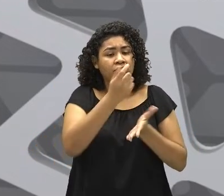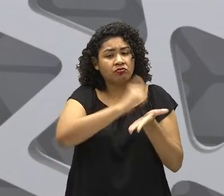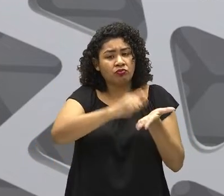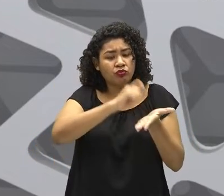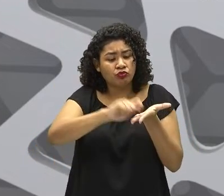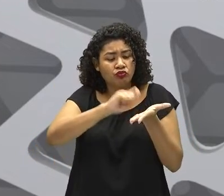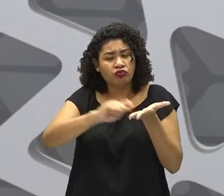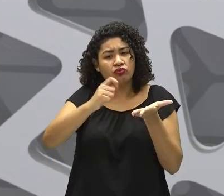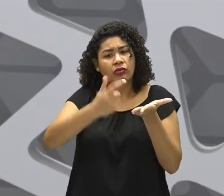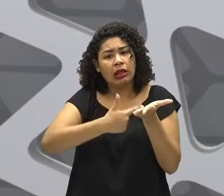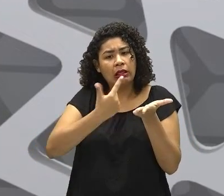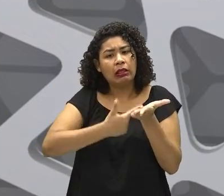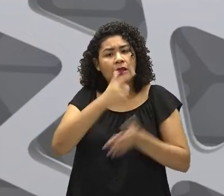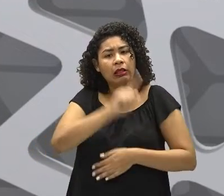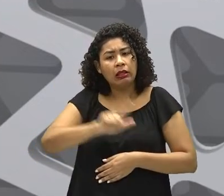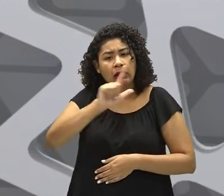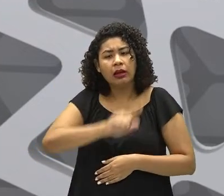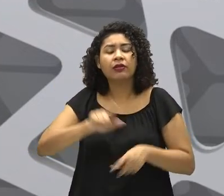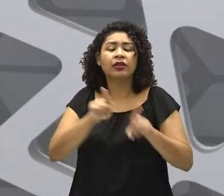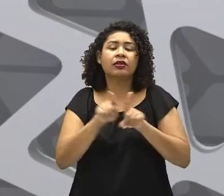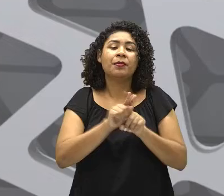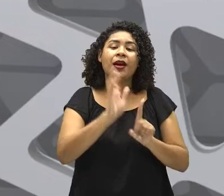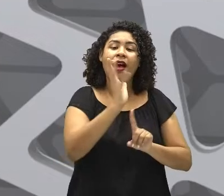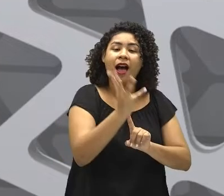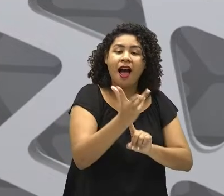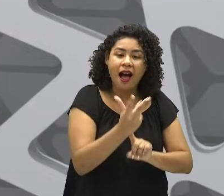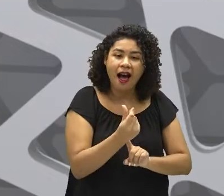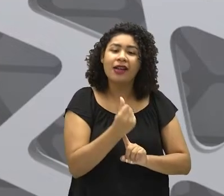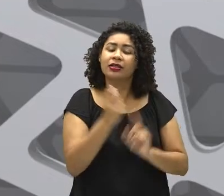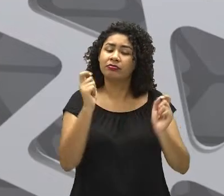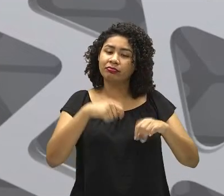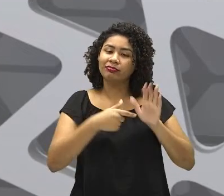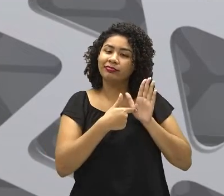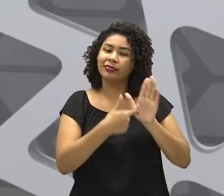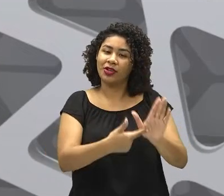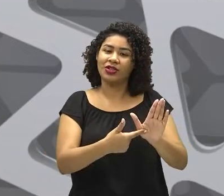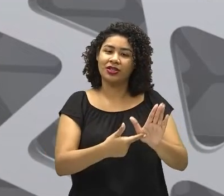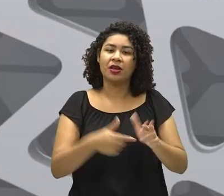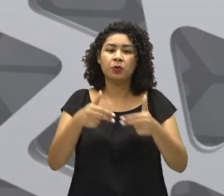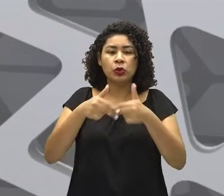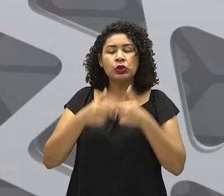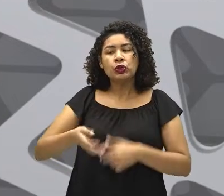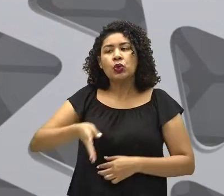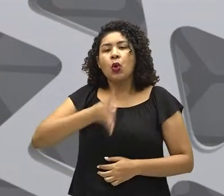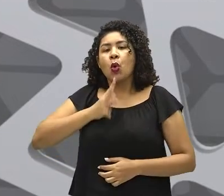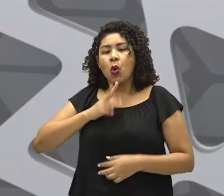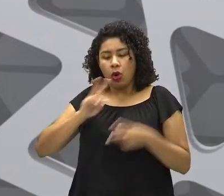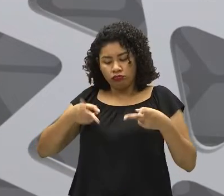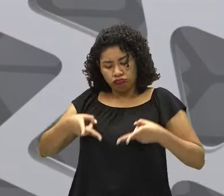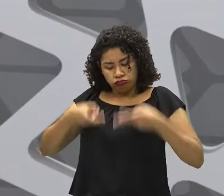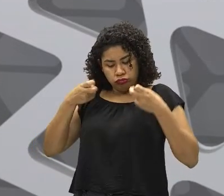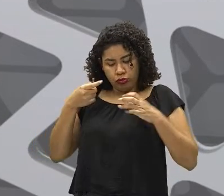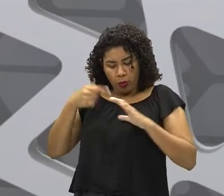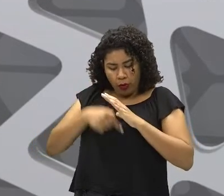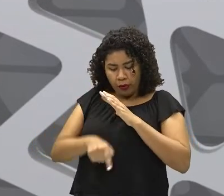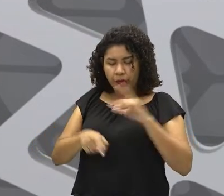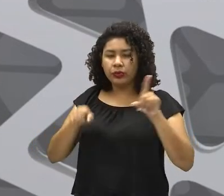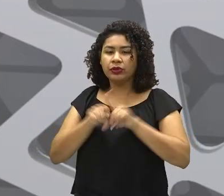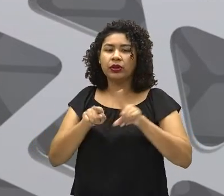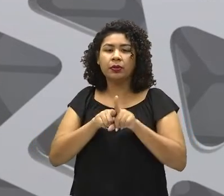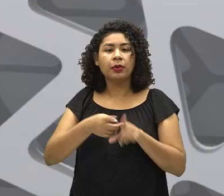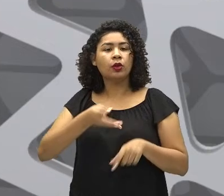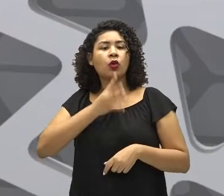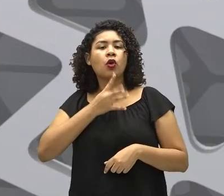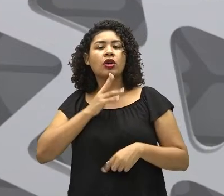literárias e artísticas daquele momento. O próprio conhecimento de si, do outro e da humanidade vai passar a ser